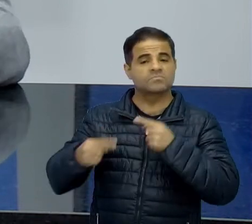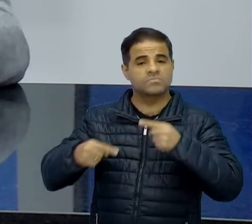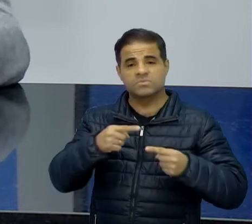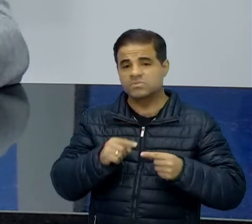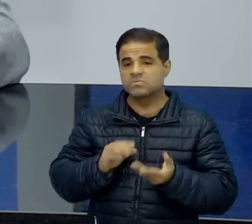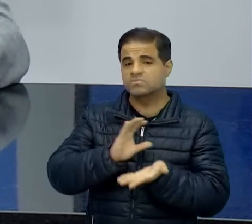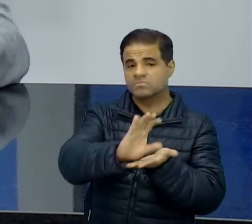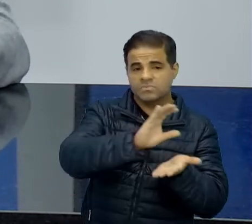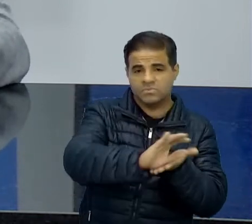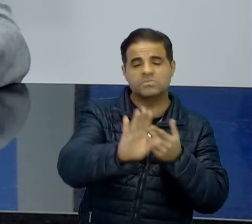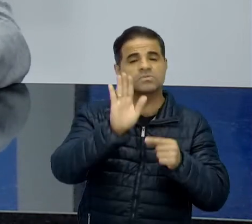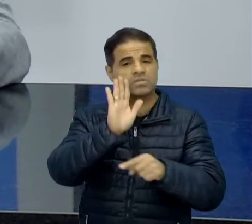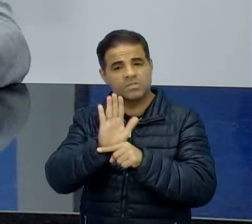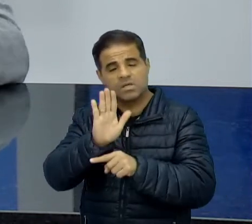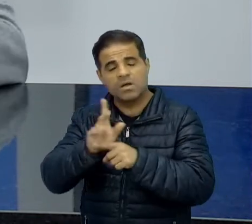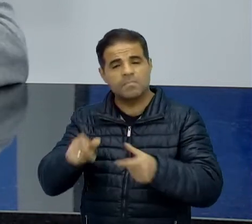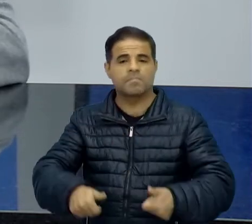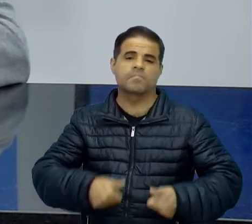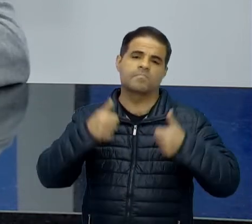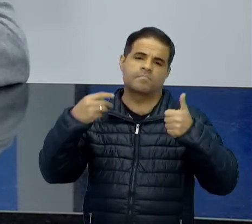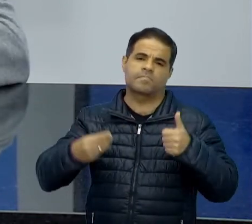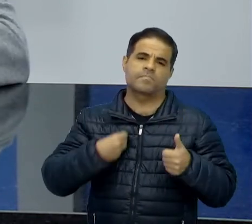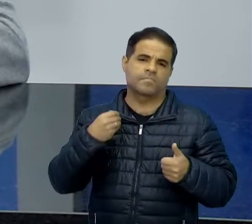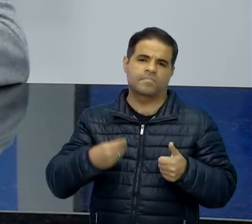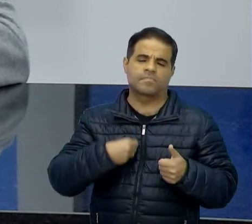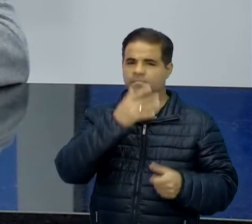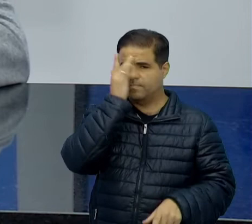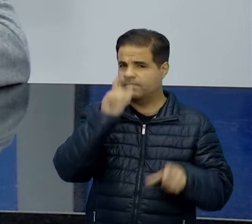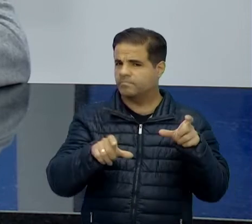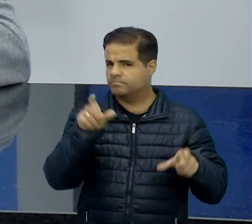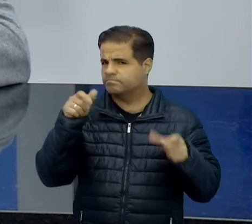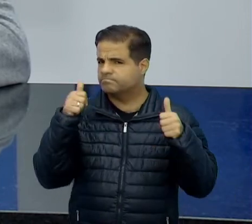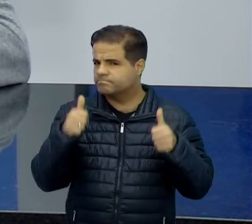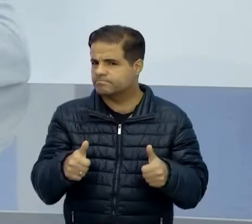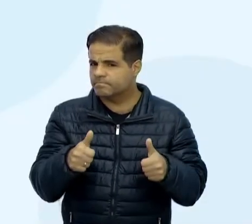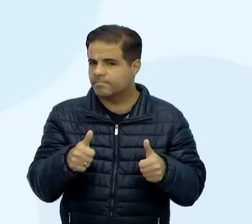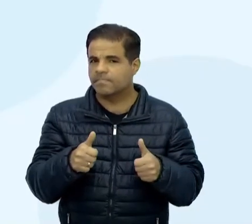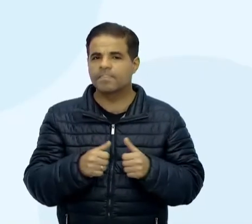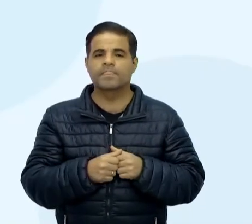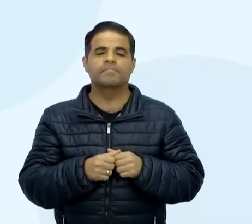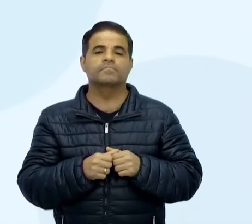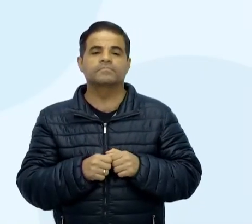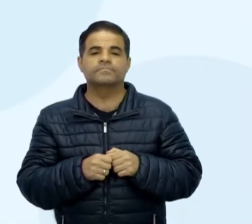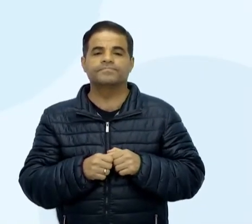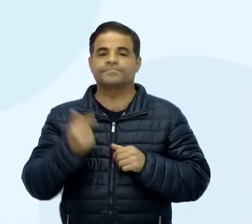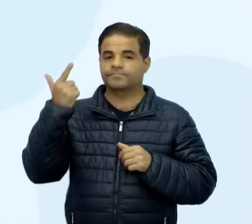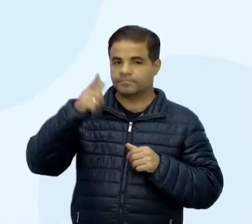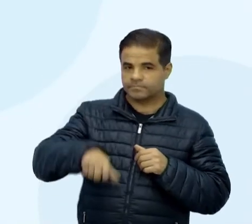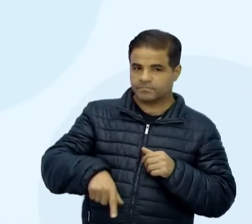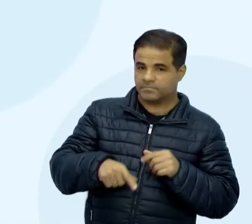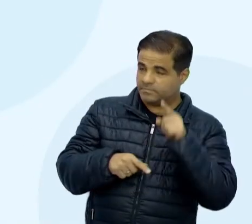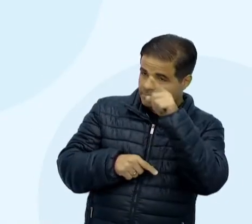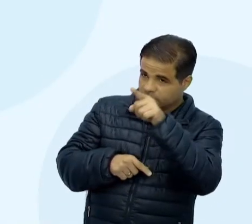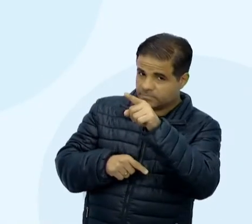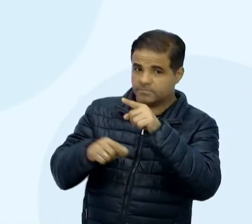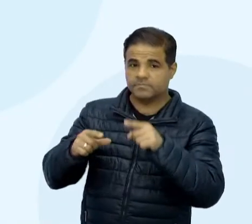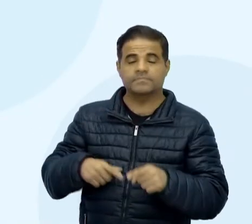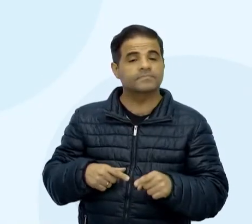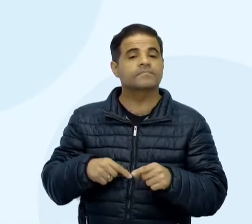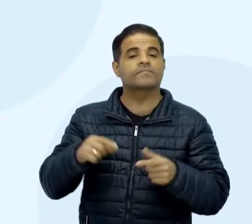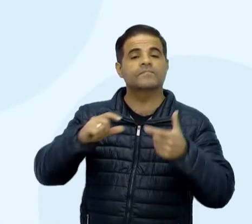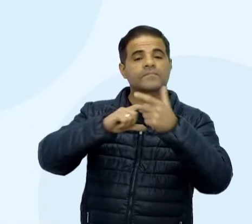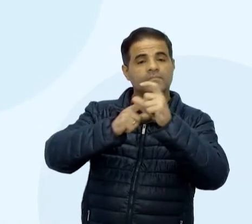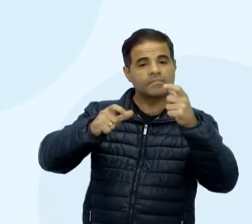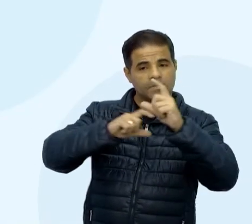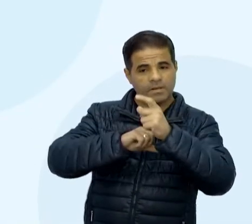de investimento para tentar melhorar a vida dessas pessoas. Beleza? Vamos lá para a nossa tela mais uma vez. Aqui a gente tem uma charge